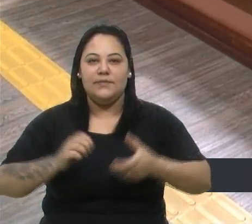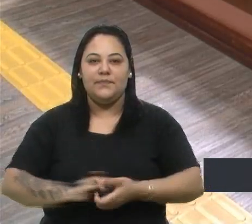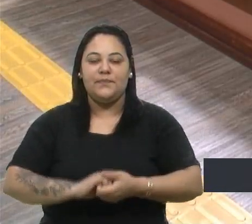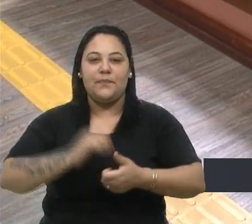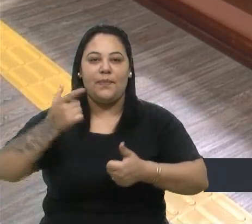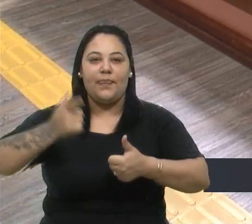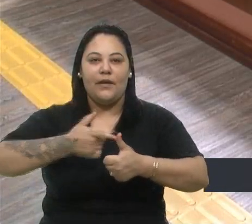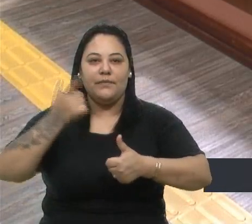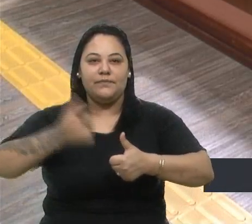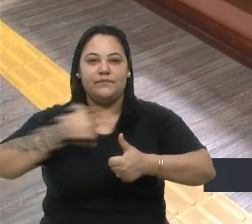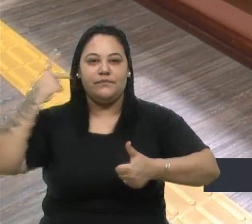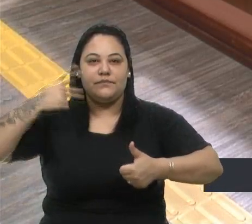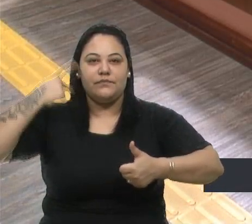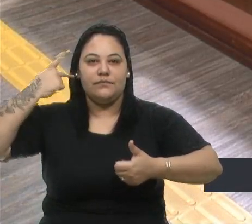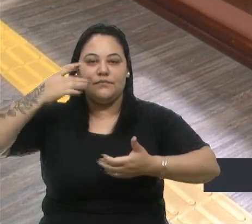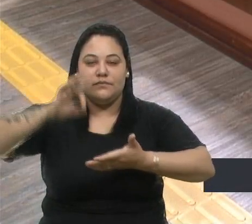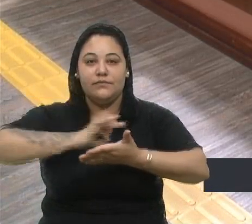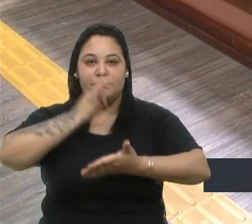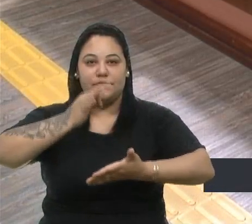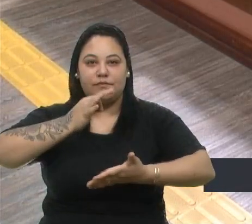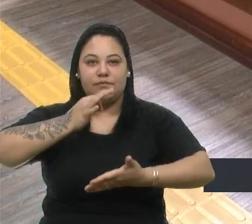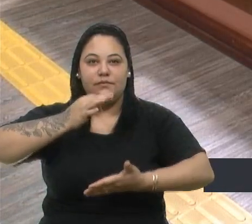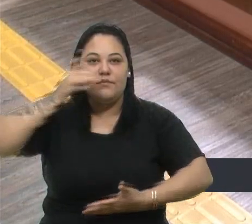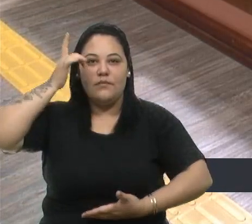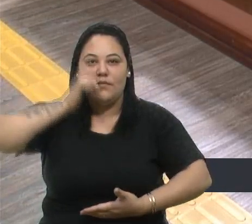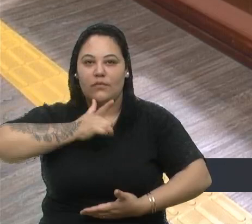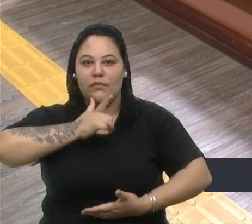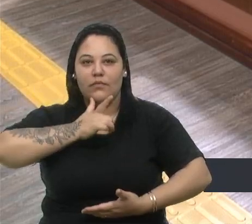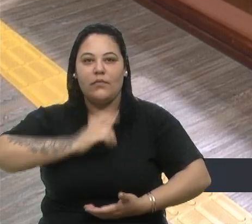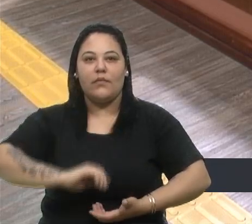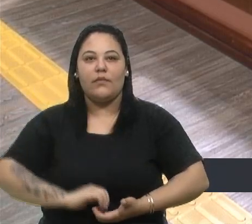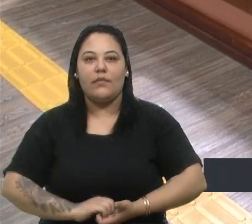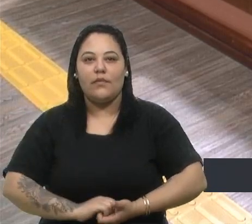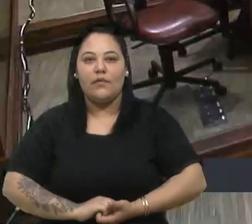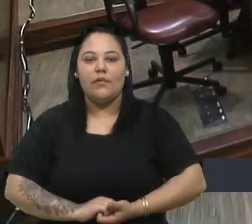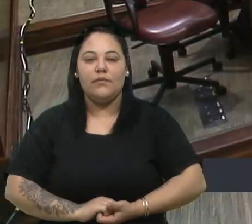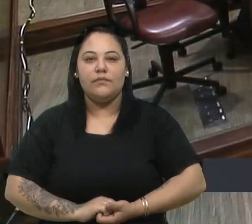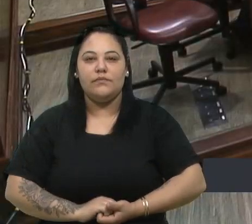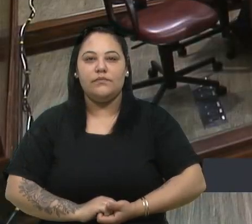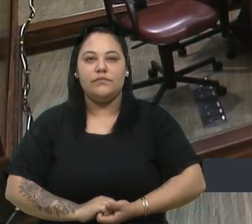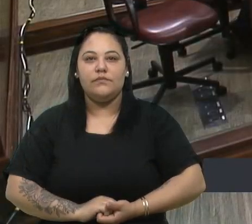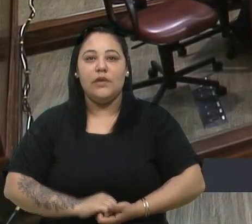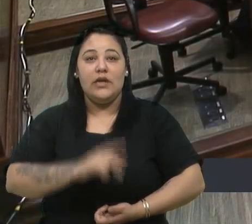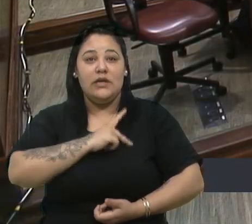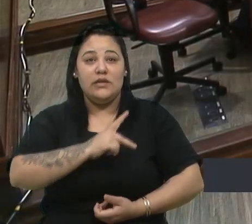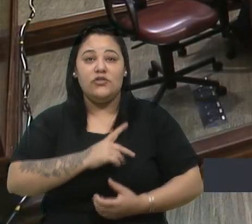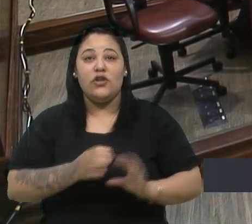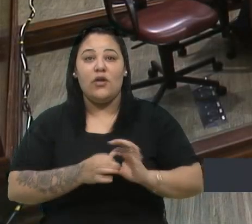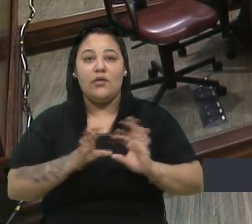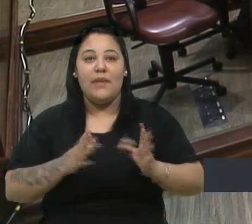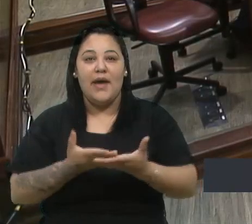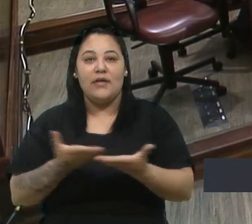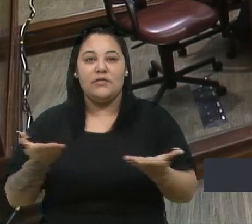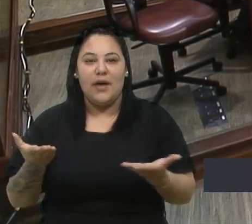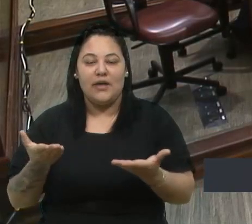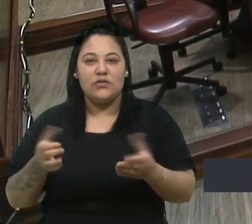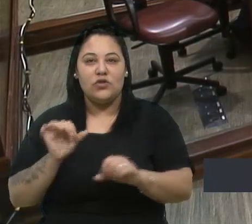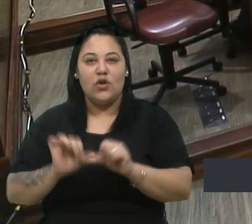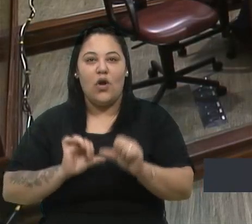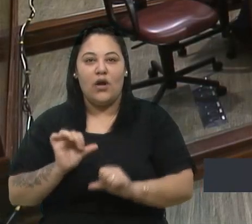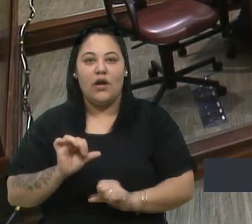Primeiro vereador inscrito, Lucas Carenhato. Presidente, eu passo meu grande expediente para o vereador